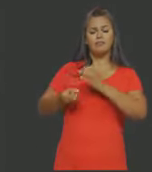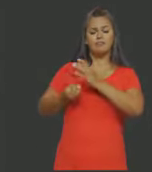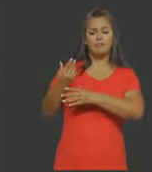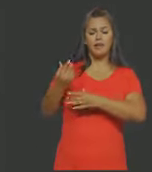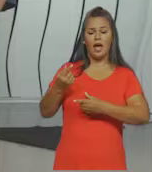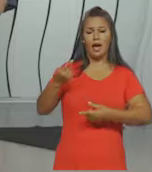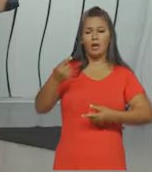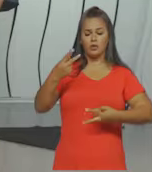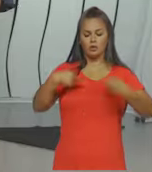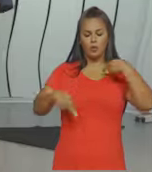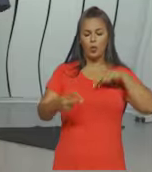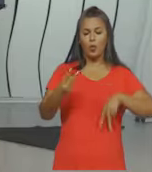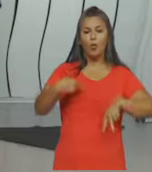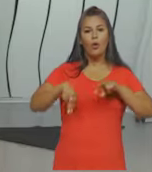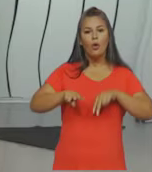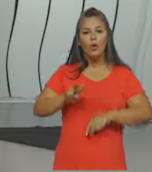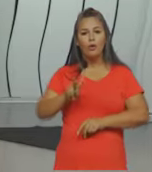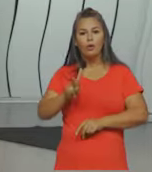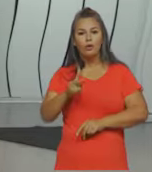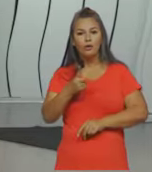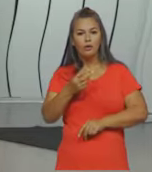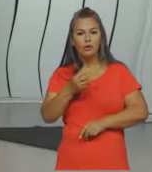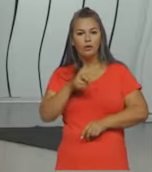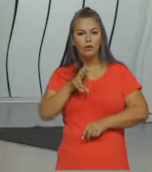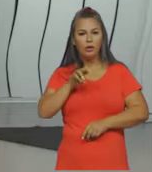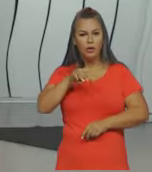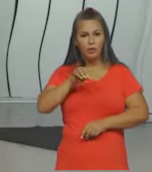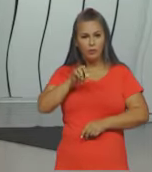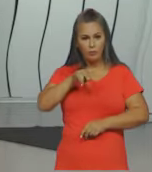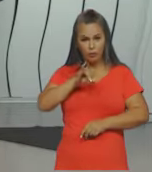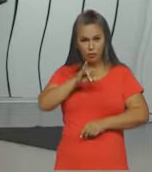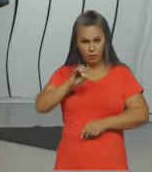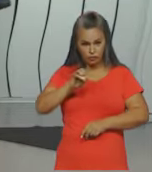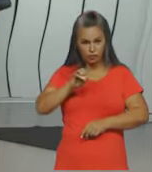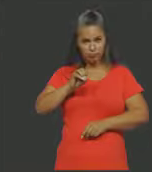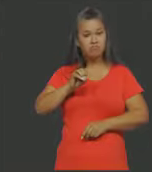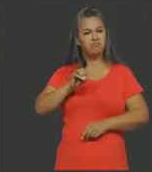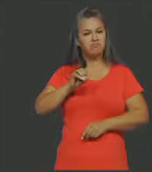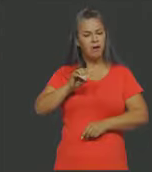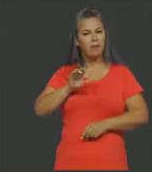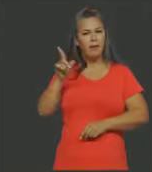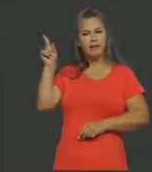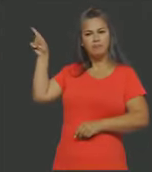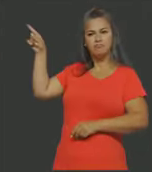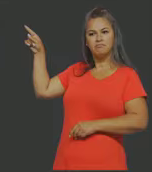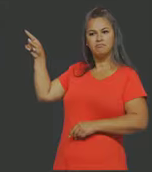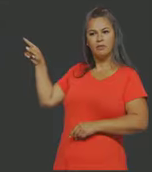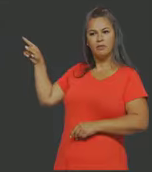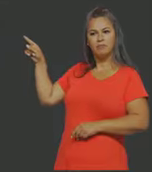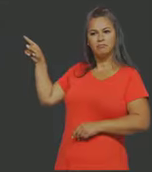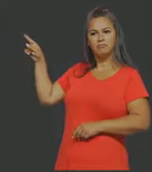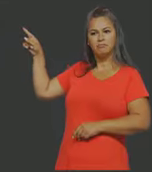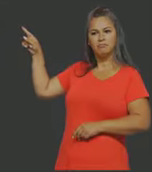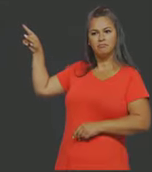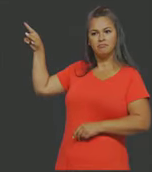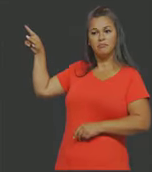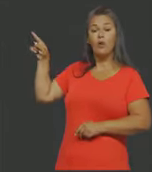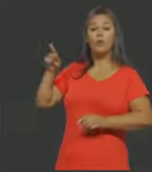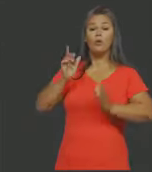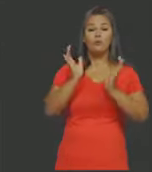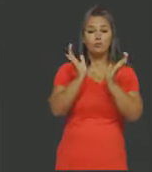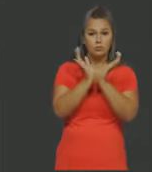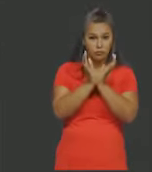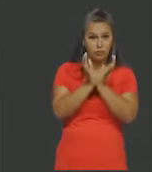explicar daqui a pouquinho a produção de hormônios. O útero, tá? Que é um órgão muscular, onde o bebê vai se